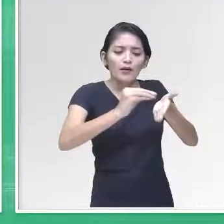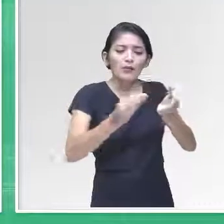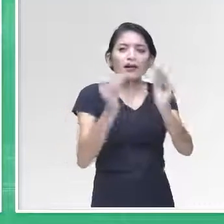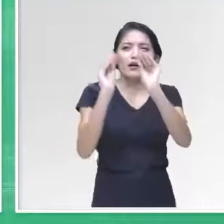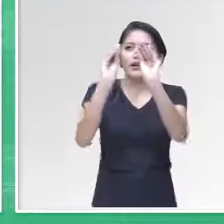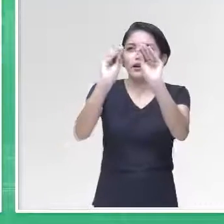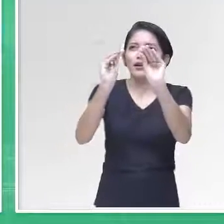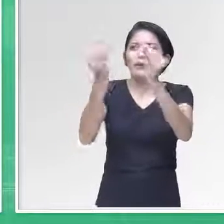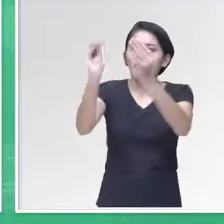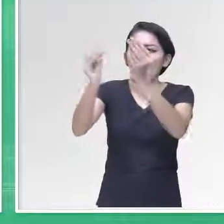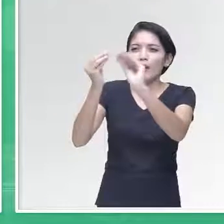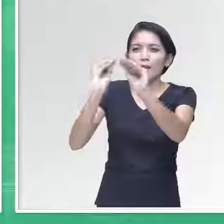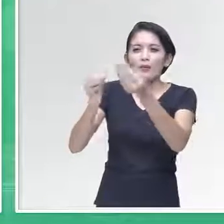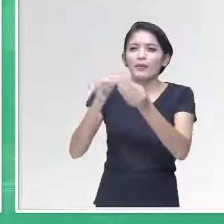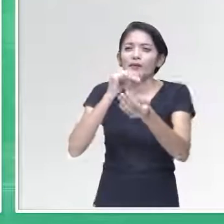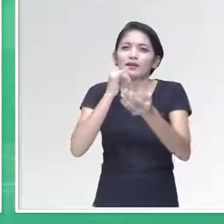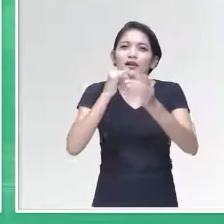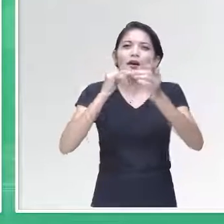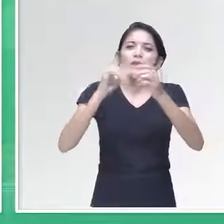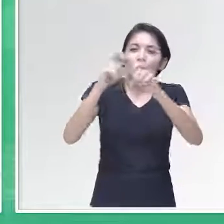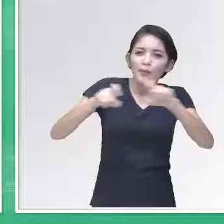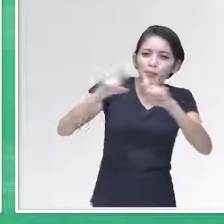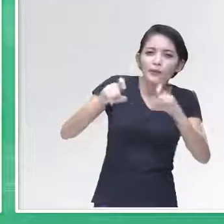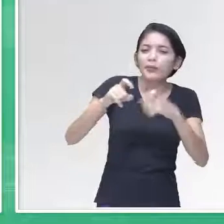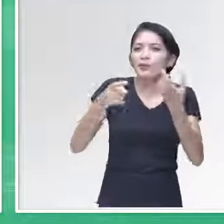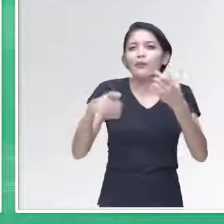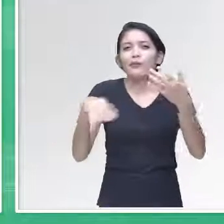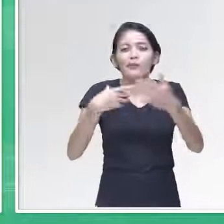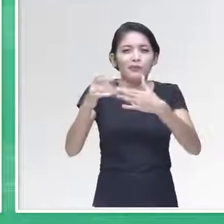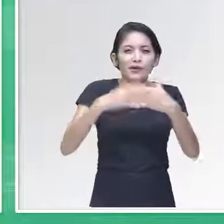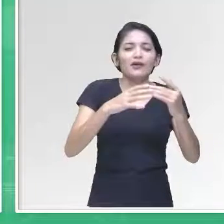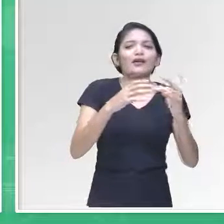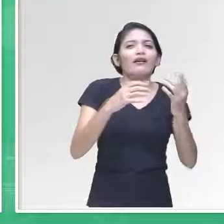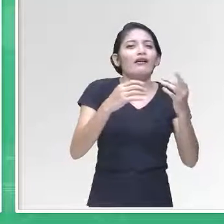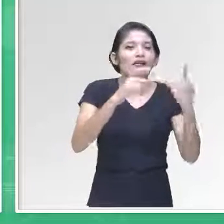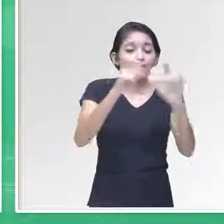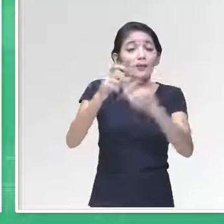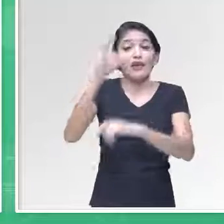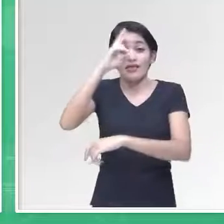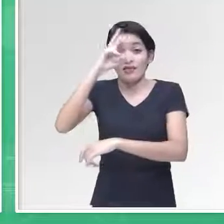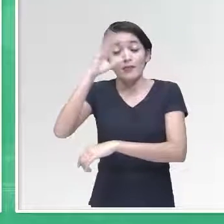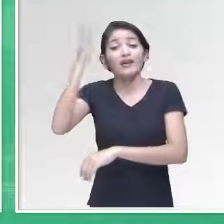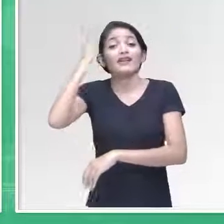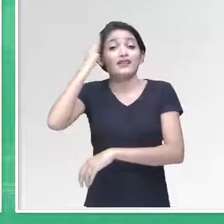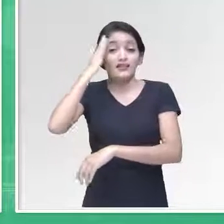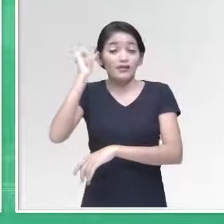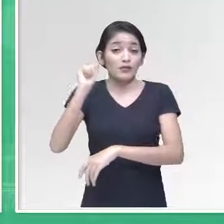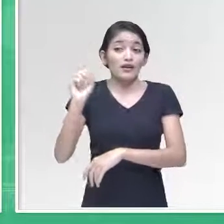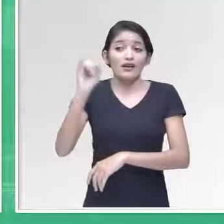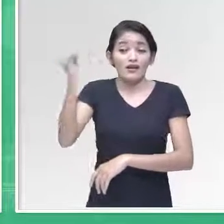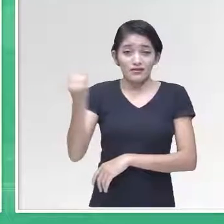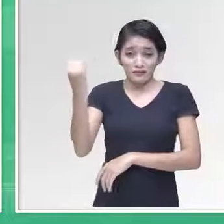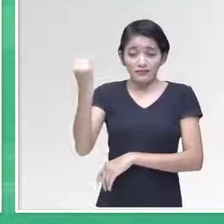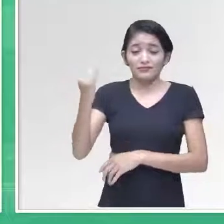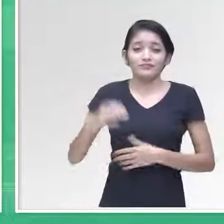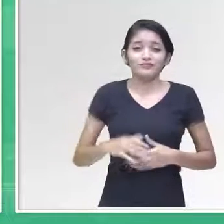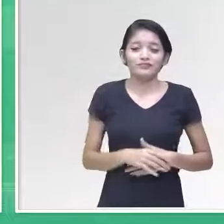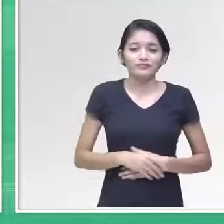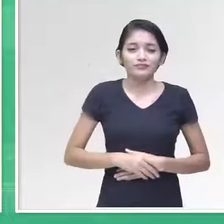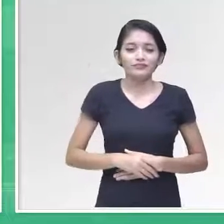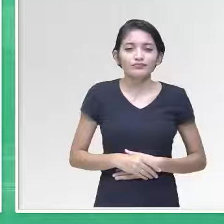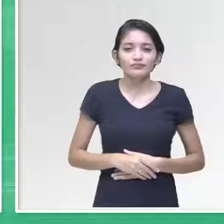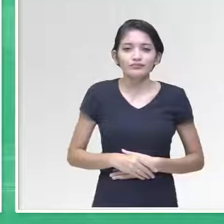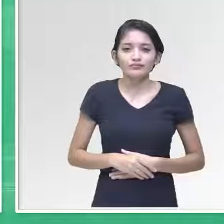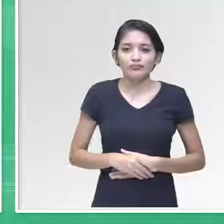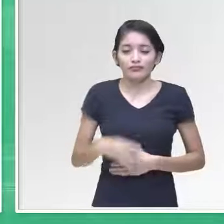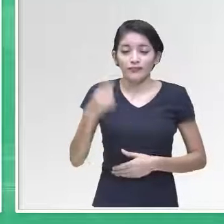sair grudando na tela do computador, na geladeira, em tudo que é canto, né, para poder lembrar e saber que aquilo é importante. Então, olha só, no